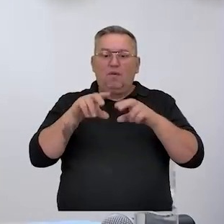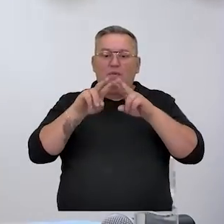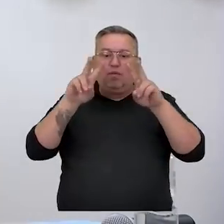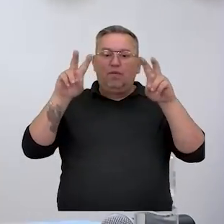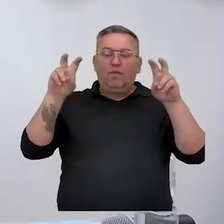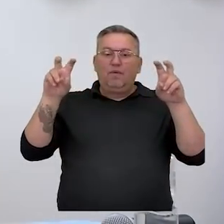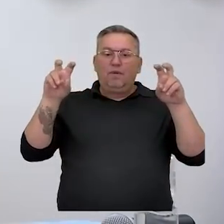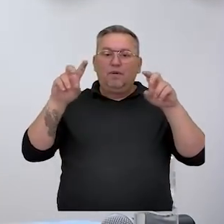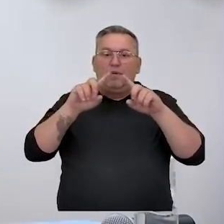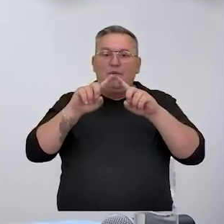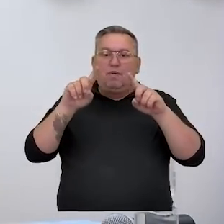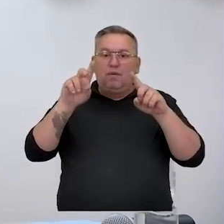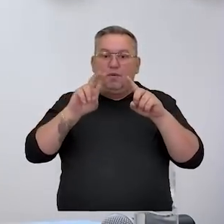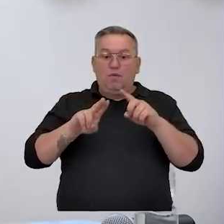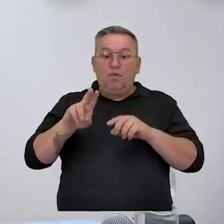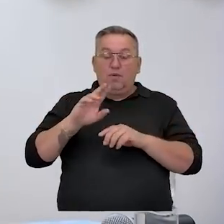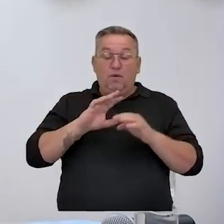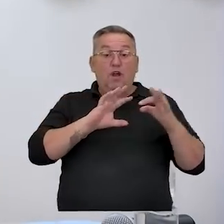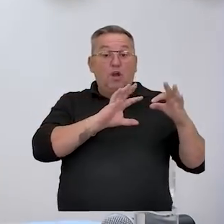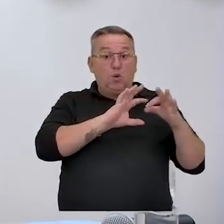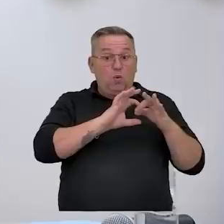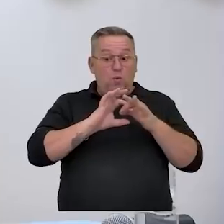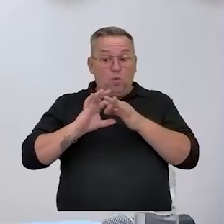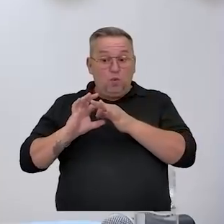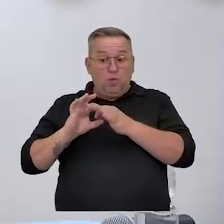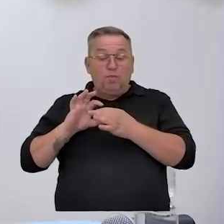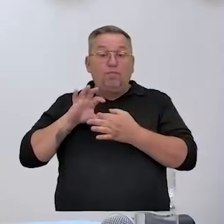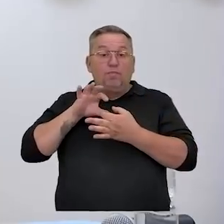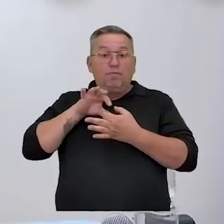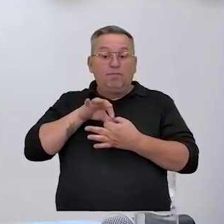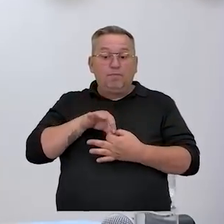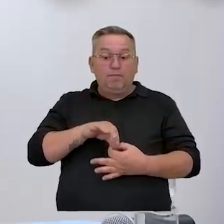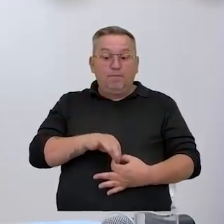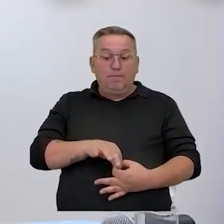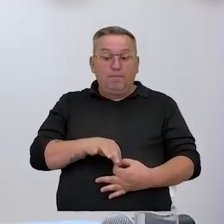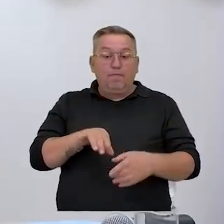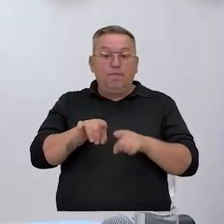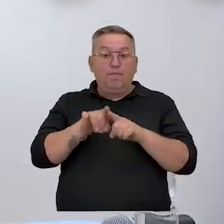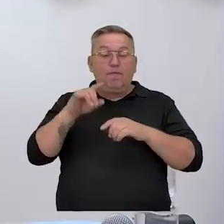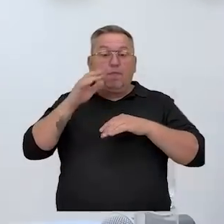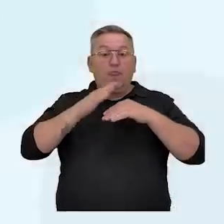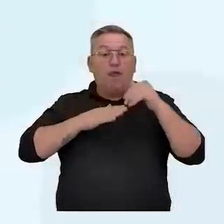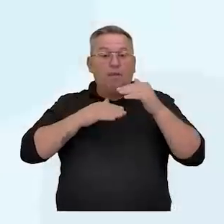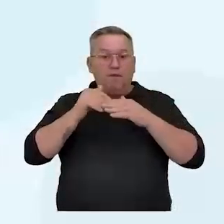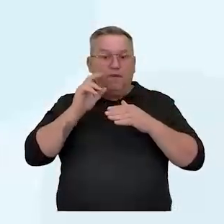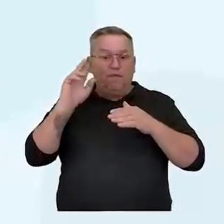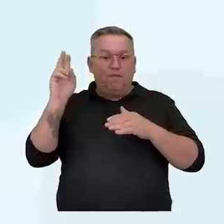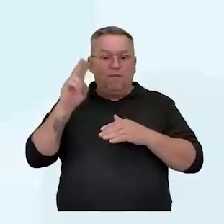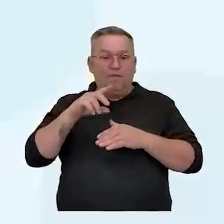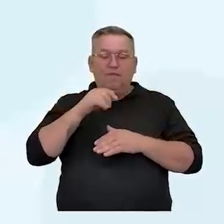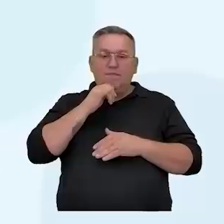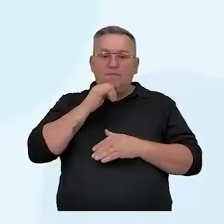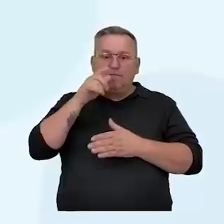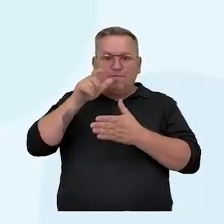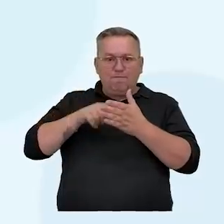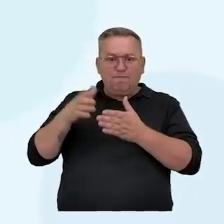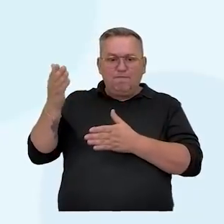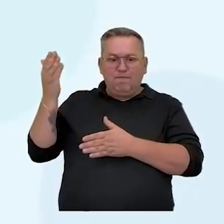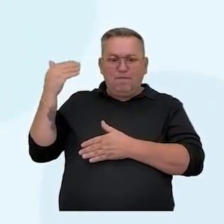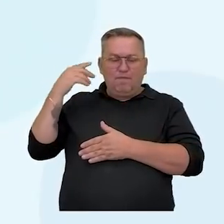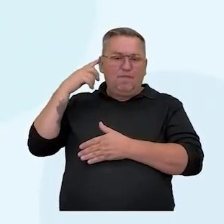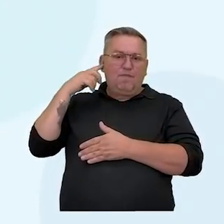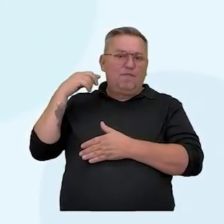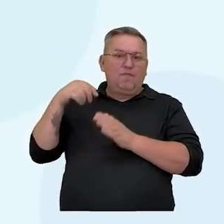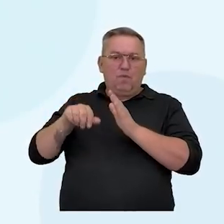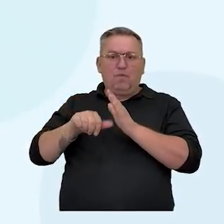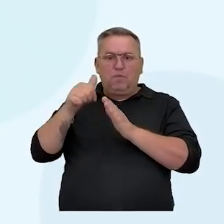é sobre o título Coerência e Coesão e nós vamos aí às habilidades. Como estava no modelo antigo essa aula, no primeiro momento